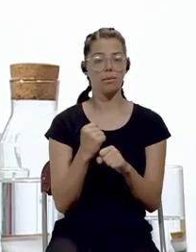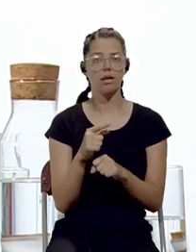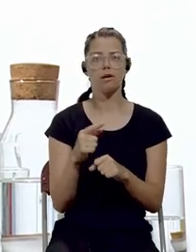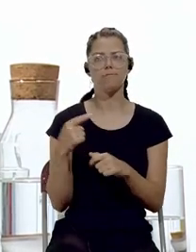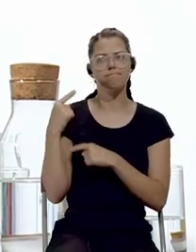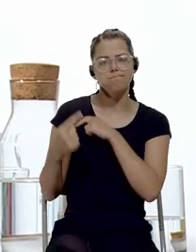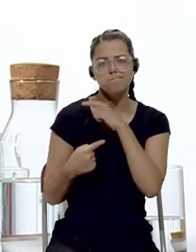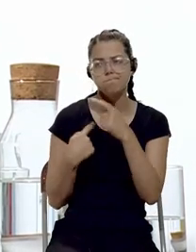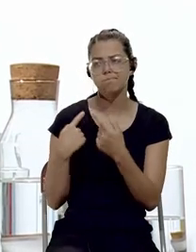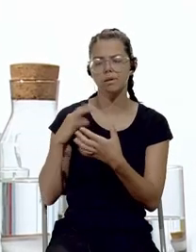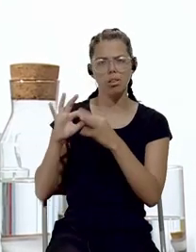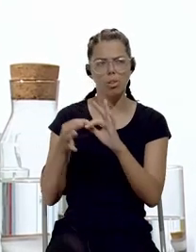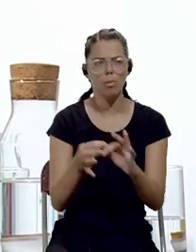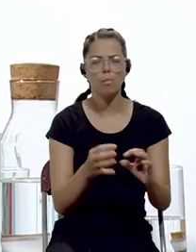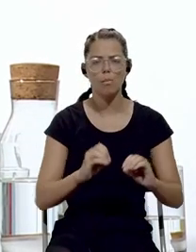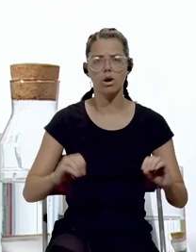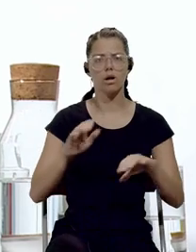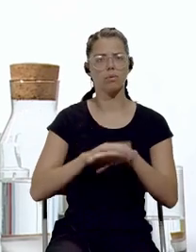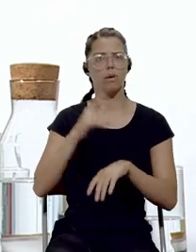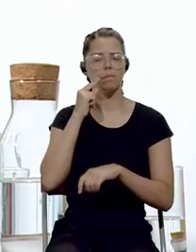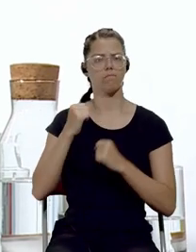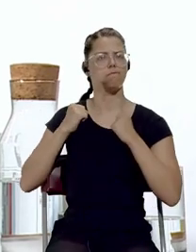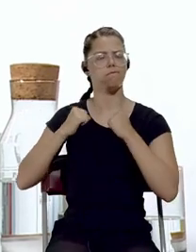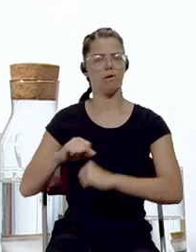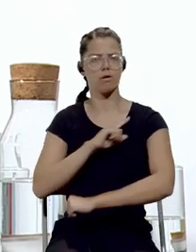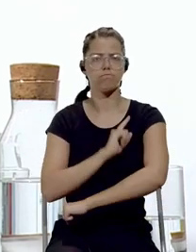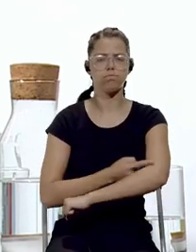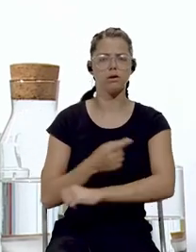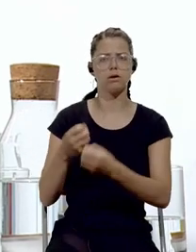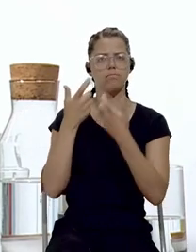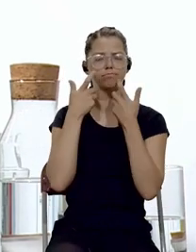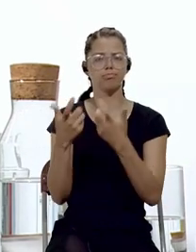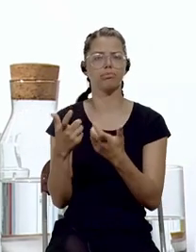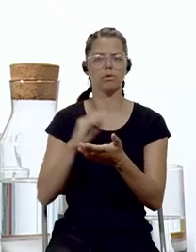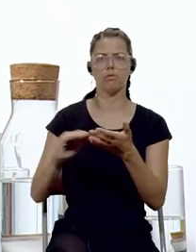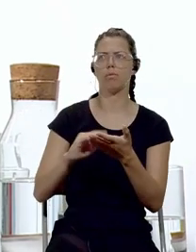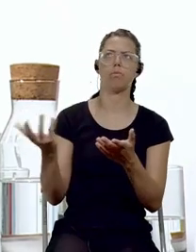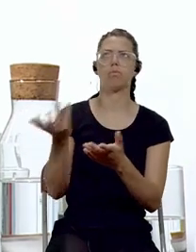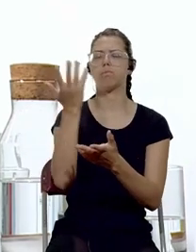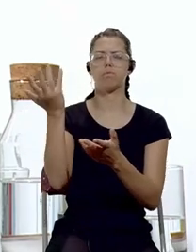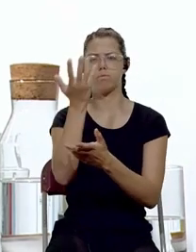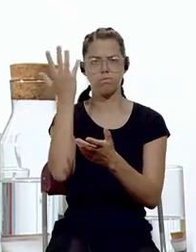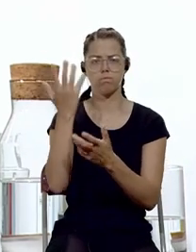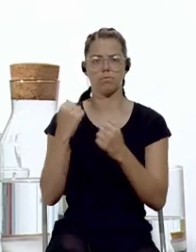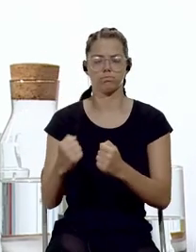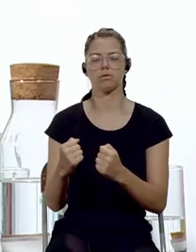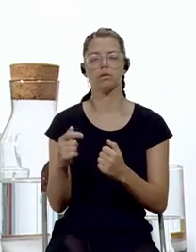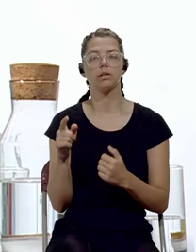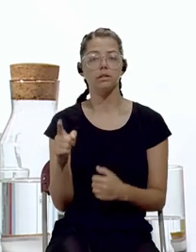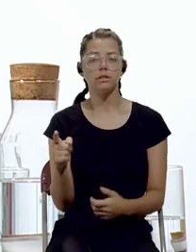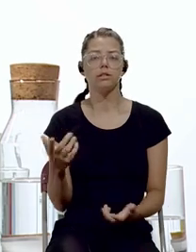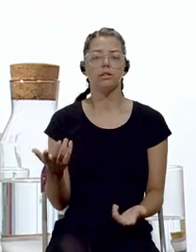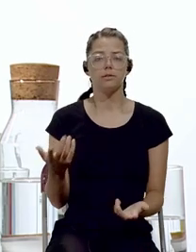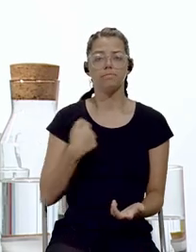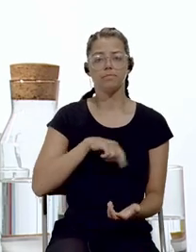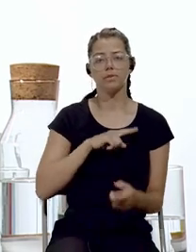tão pesada de uma história masculina com muitas obras, muitos grandes nomes e esse peso do canon, acho que nós